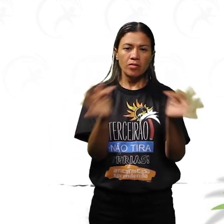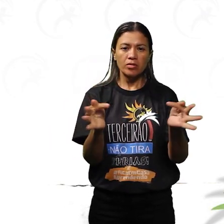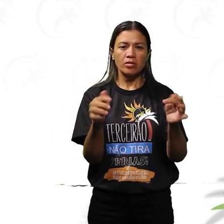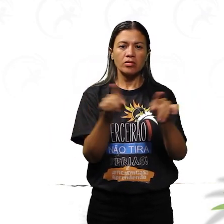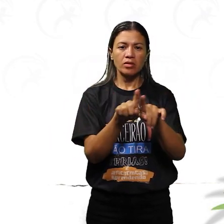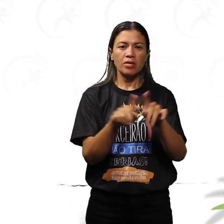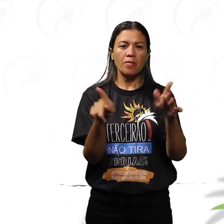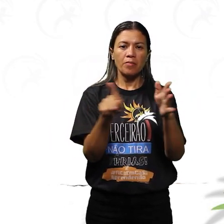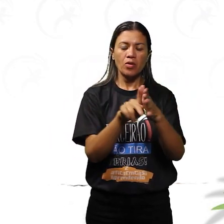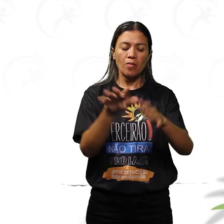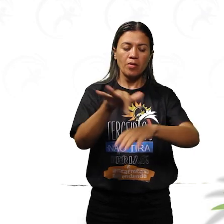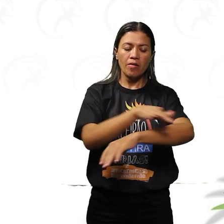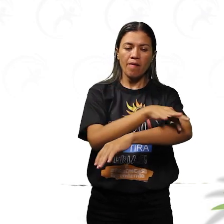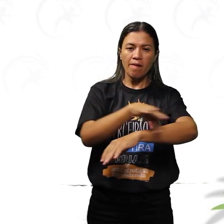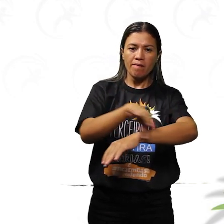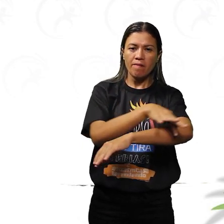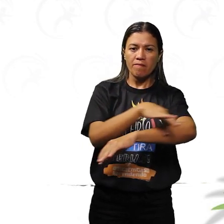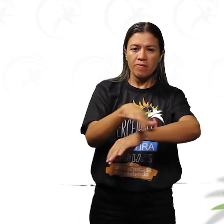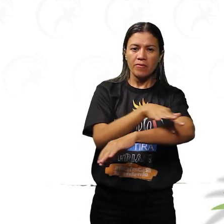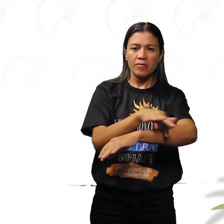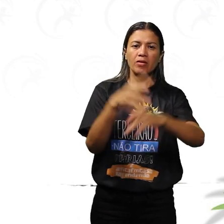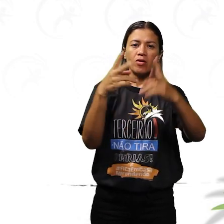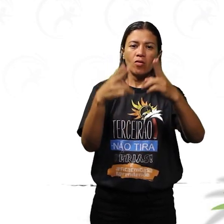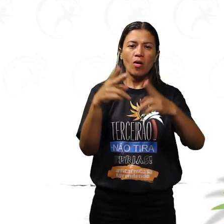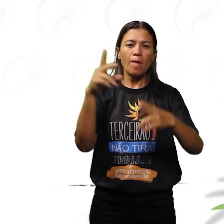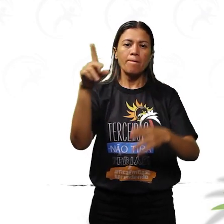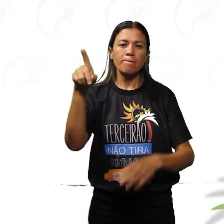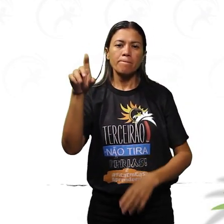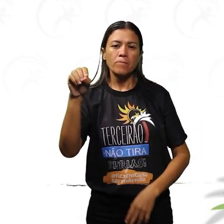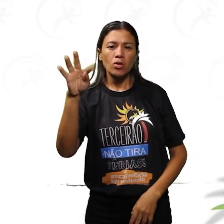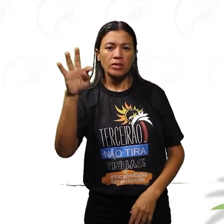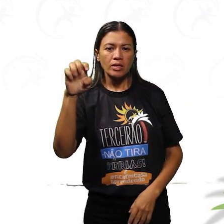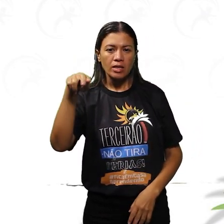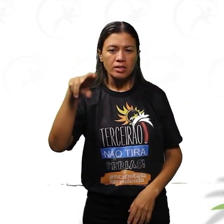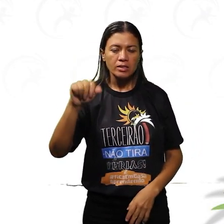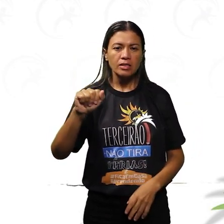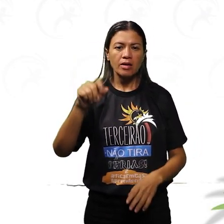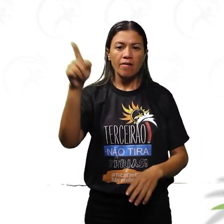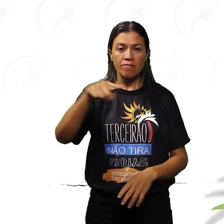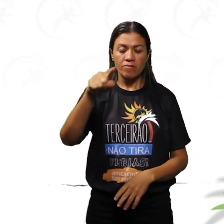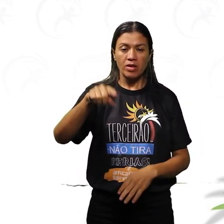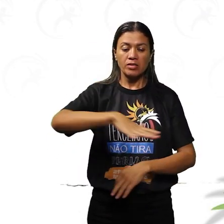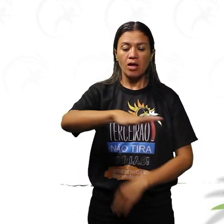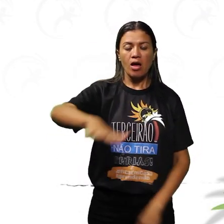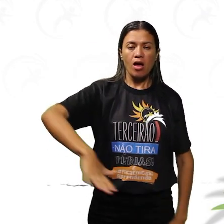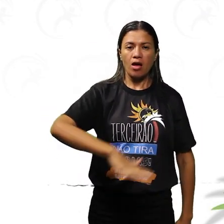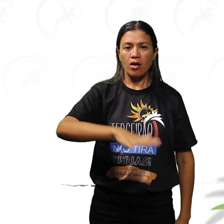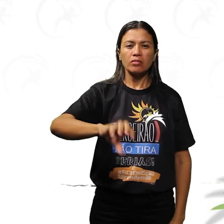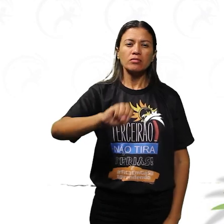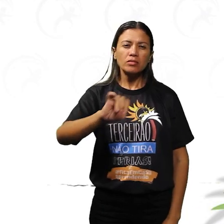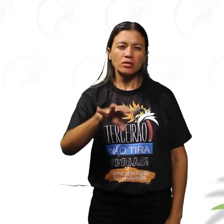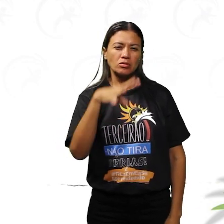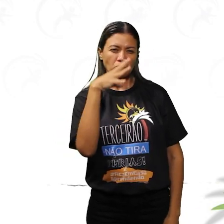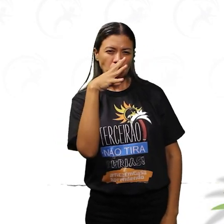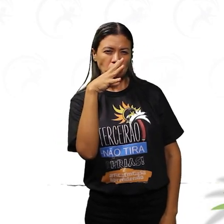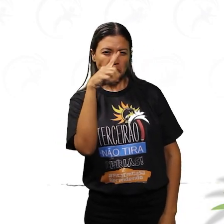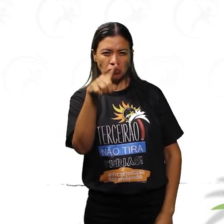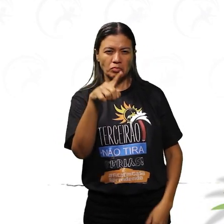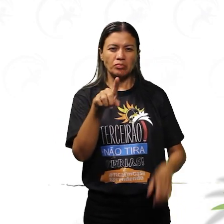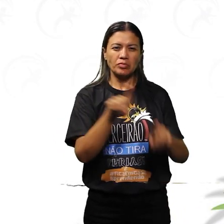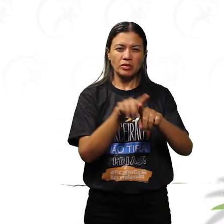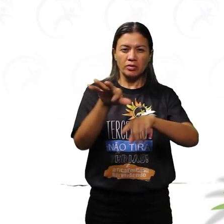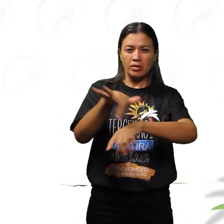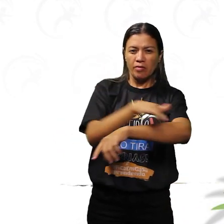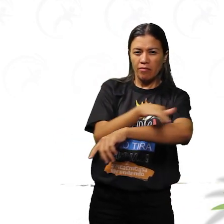física igual a potência sonora, a potência da minha fonte, pela área. Se tu for observar, a intensidade física ela está sendo